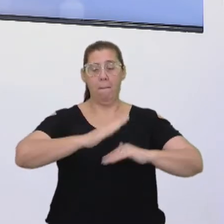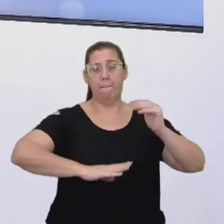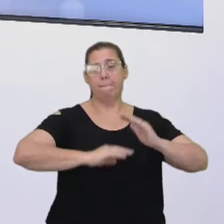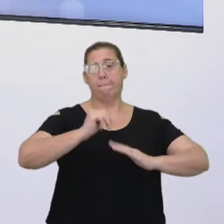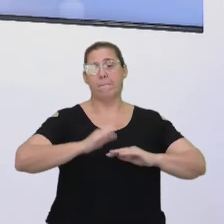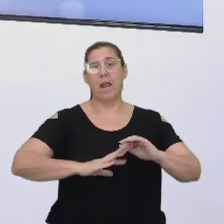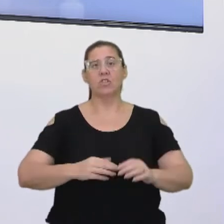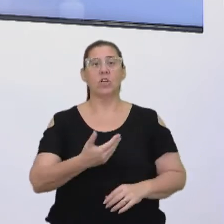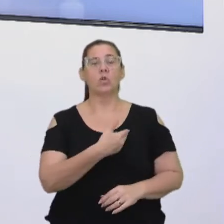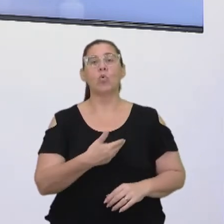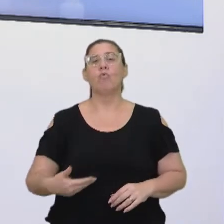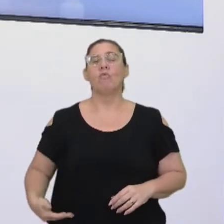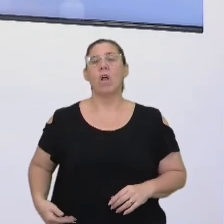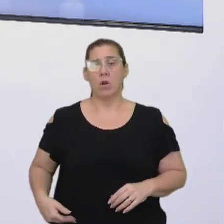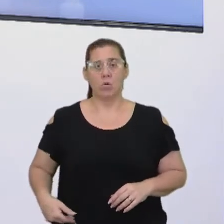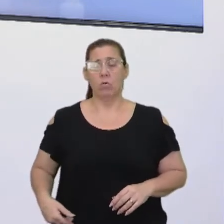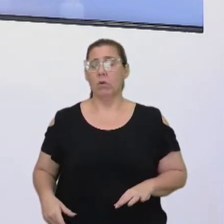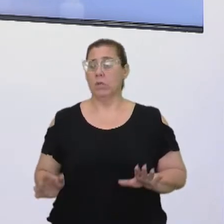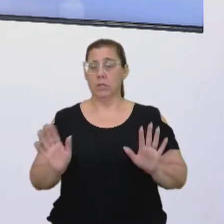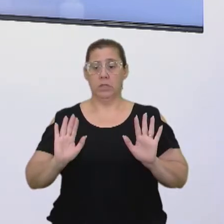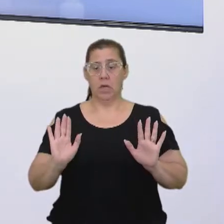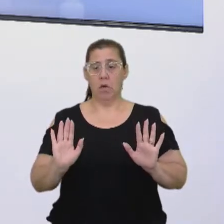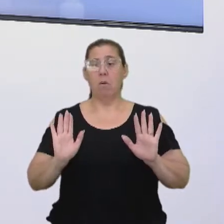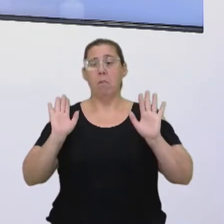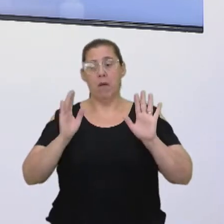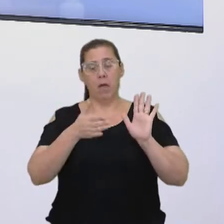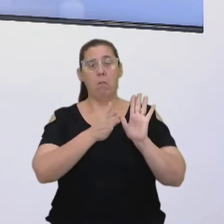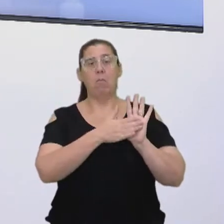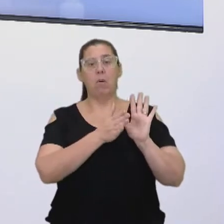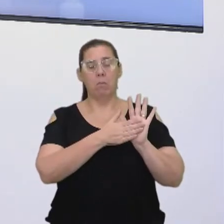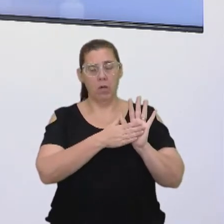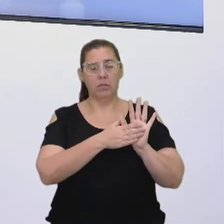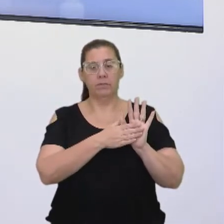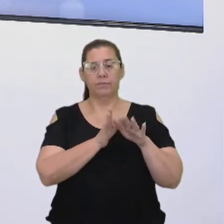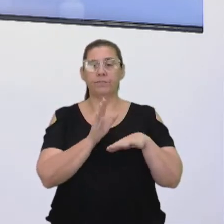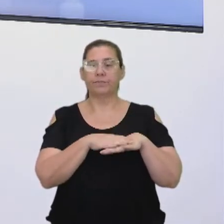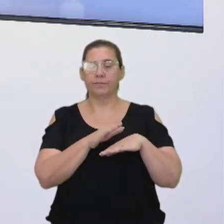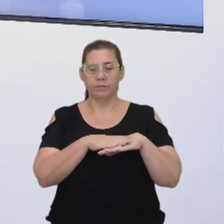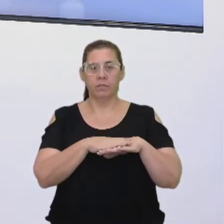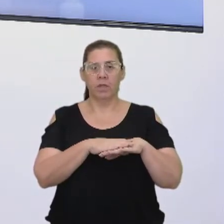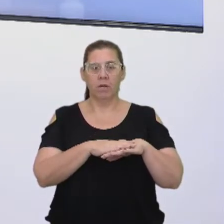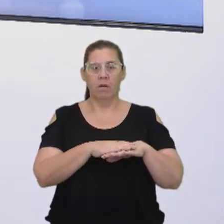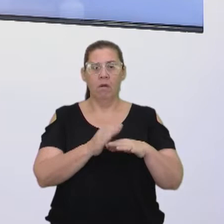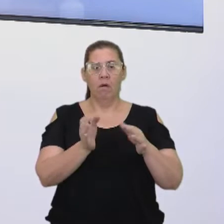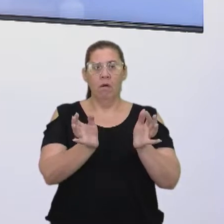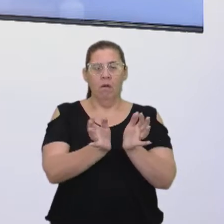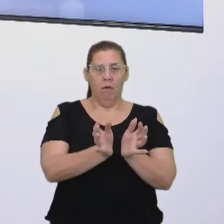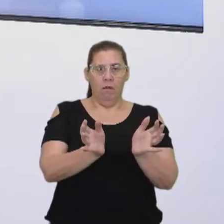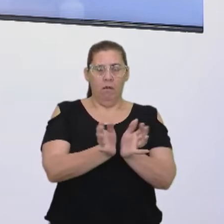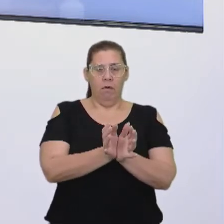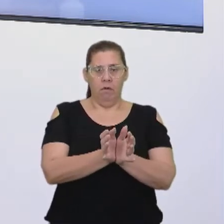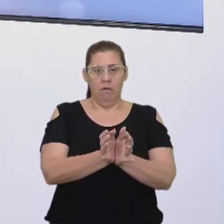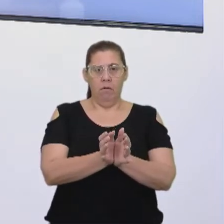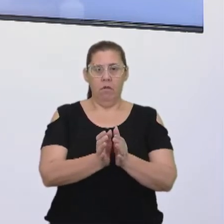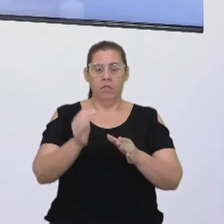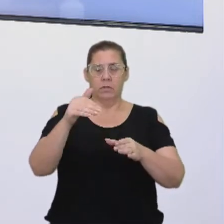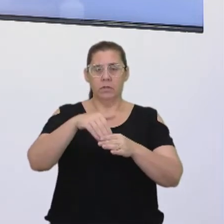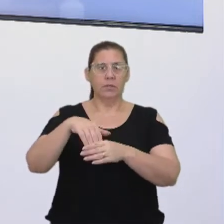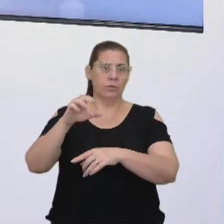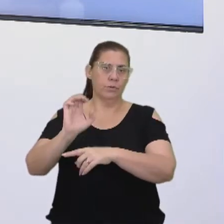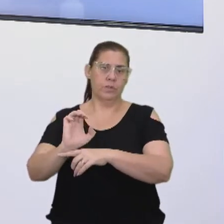puramente governamental, mas ele também propõe que sejam realizadas ações em conjuntos, vamos dizer, dentro do